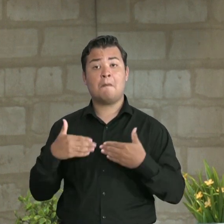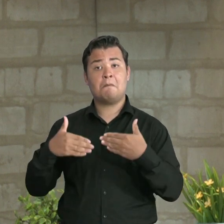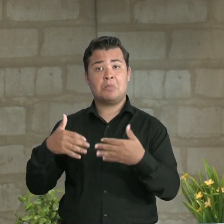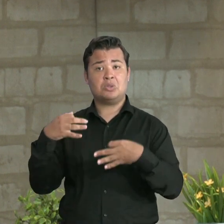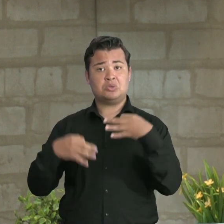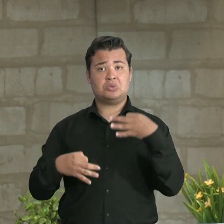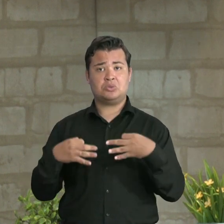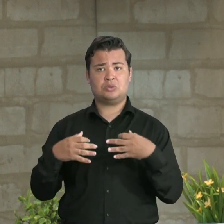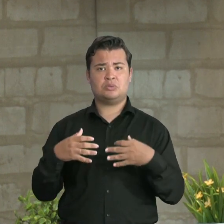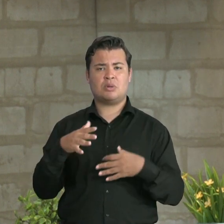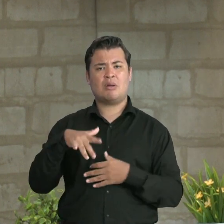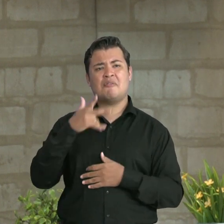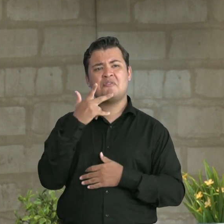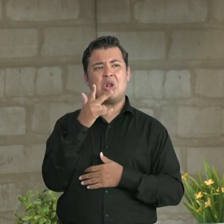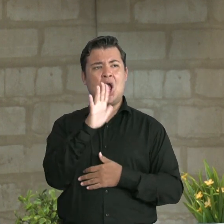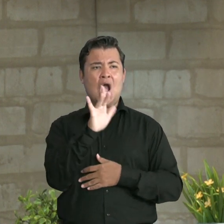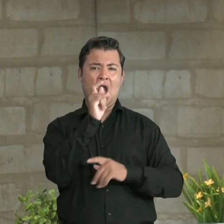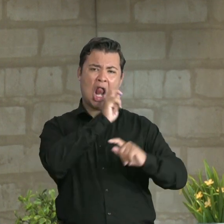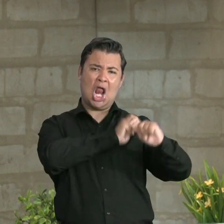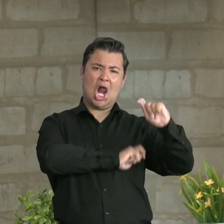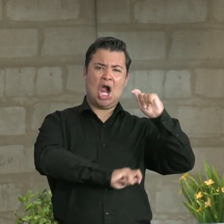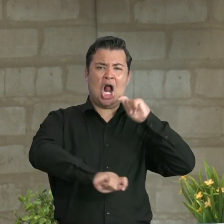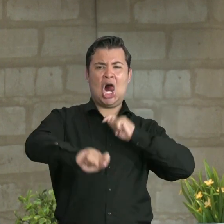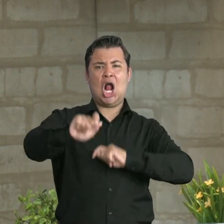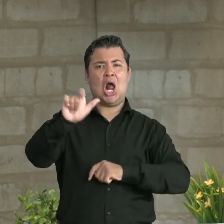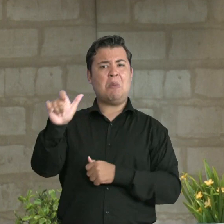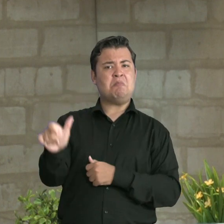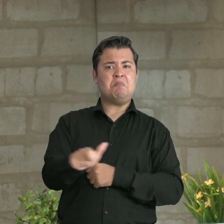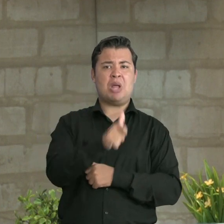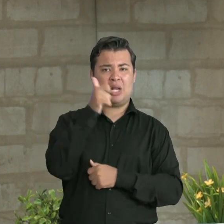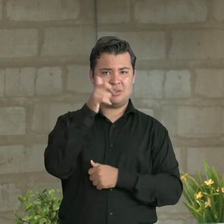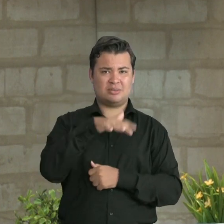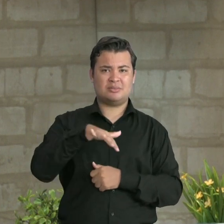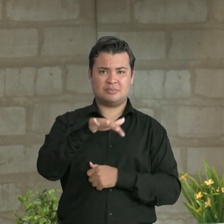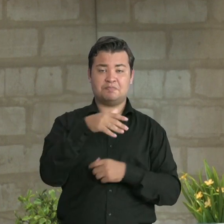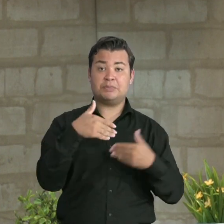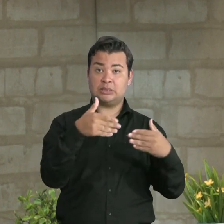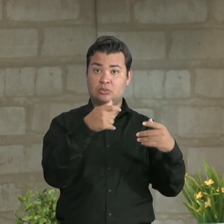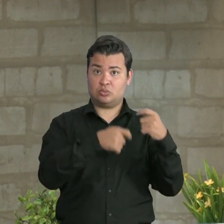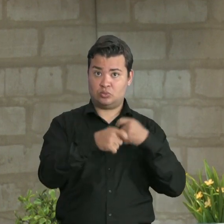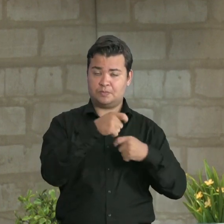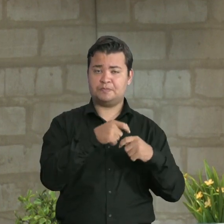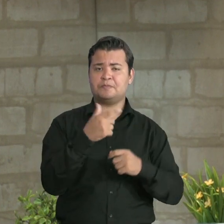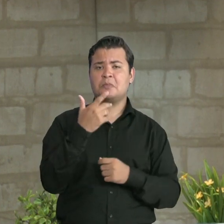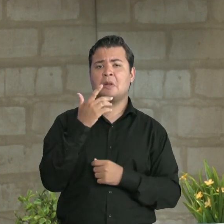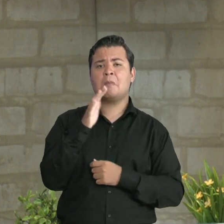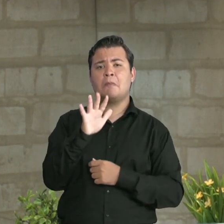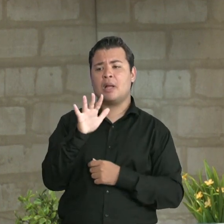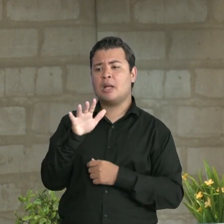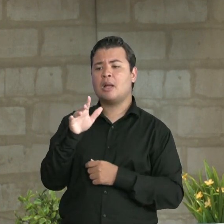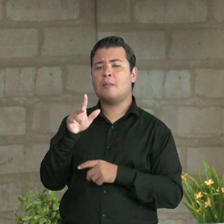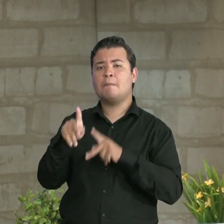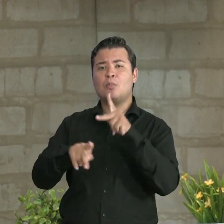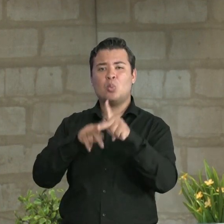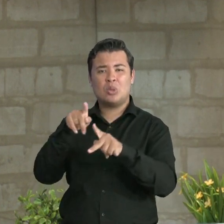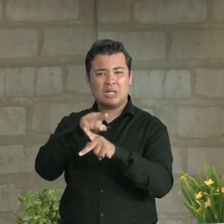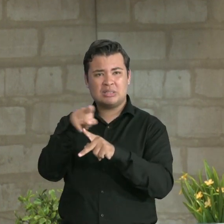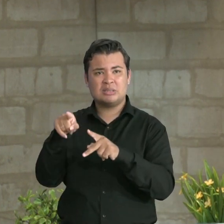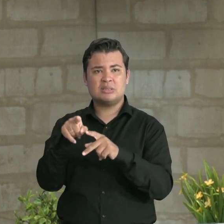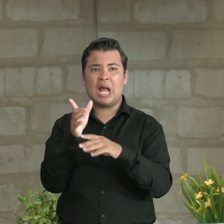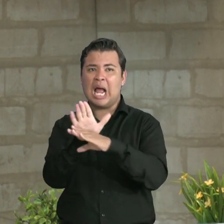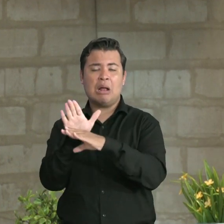economia como nenhum outro governo anterior fez, mas fez cortando atendimento básico da população, água para